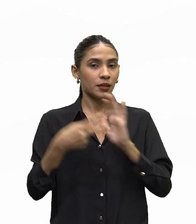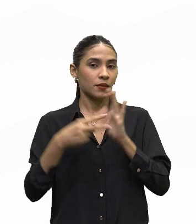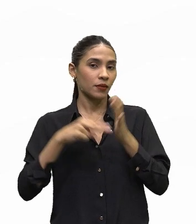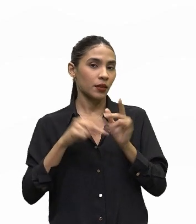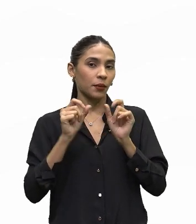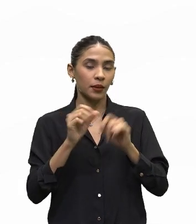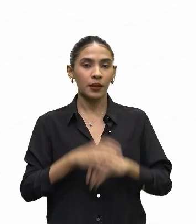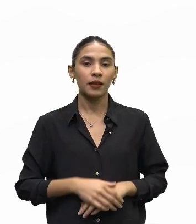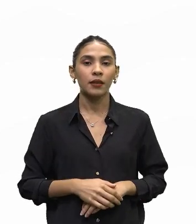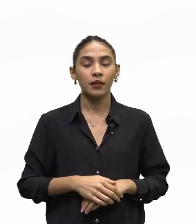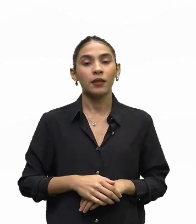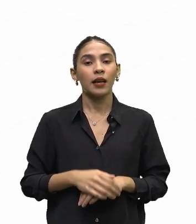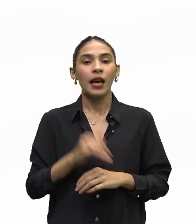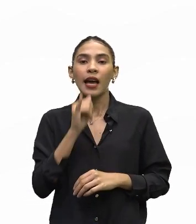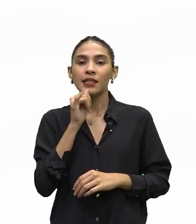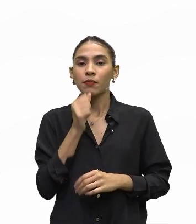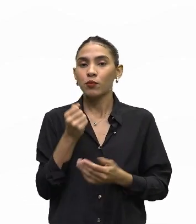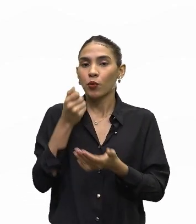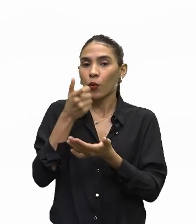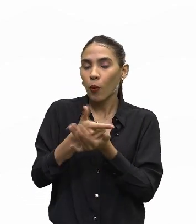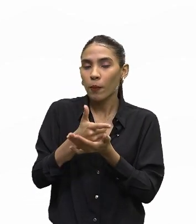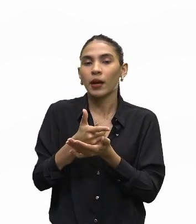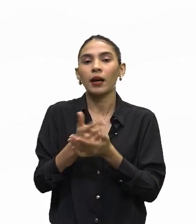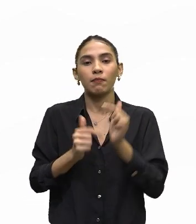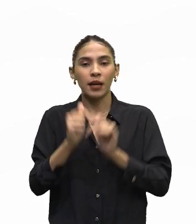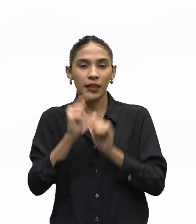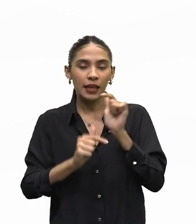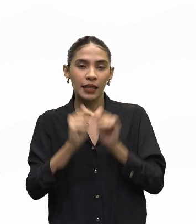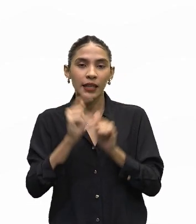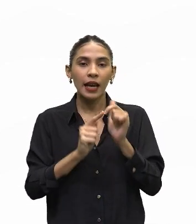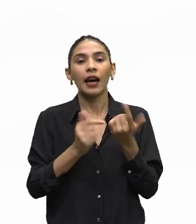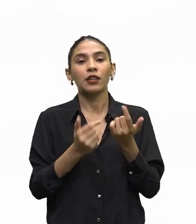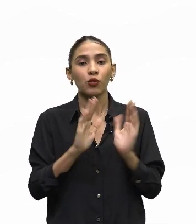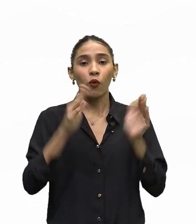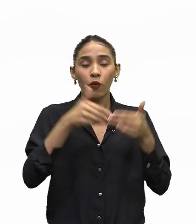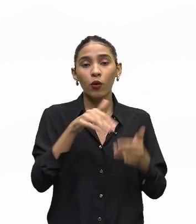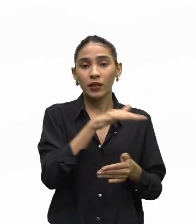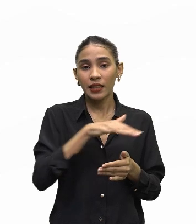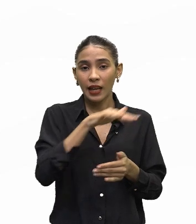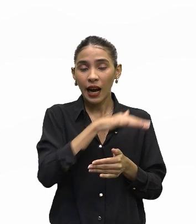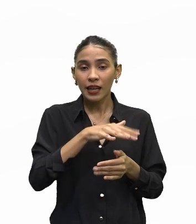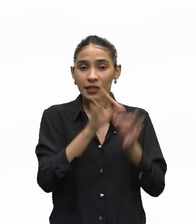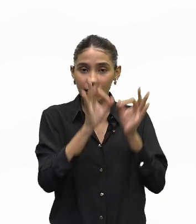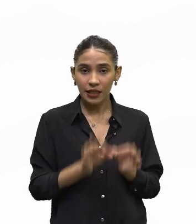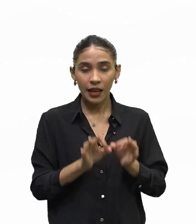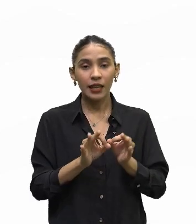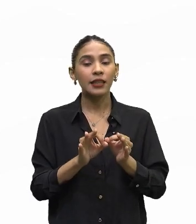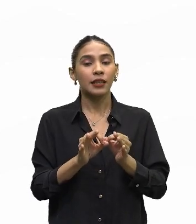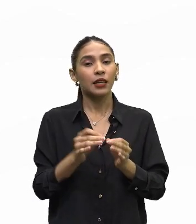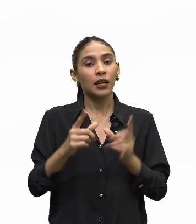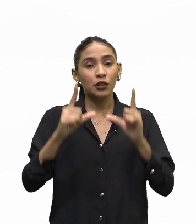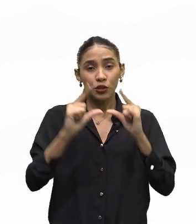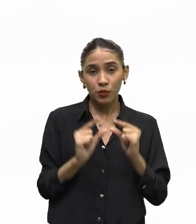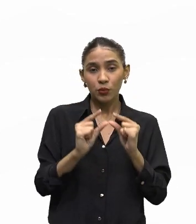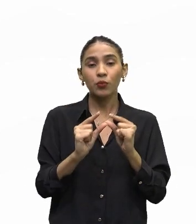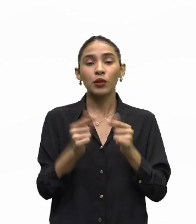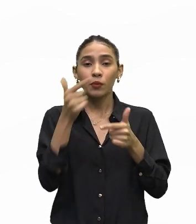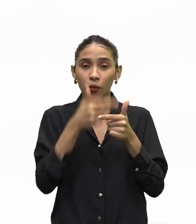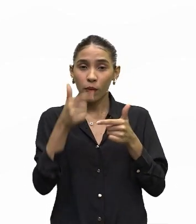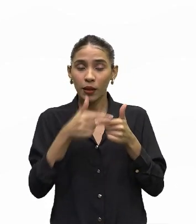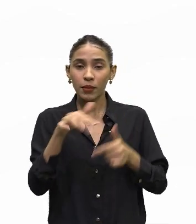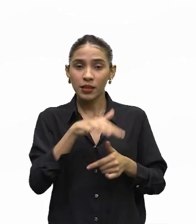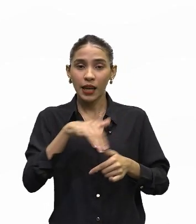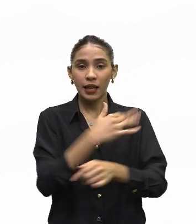adquirindo produtos e serviços ambientalmente corretos, como foi falado agora há pouco, minimizando os impactos sobre o meio ambiente